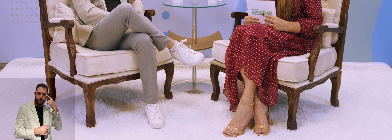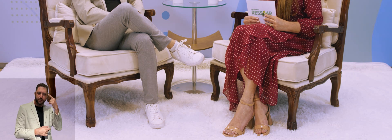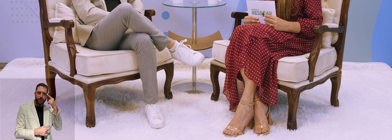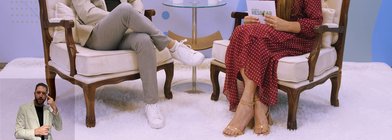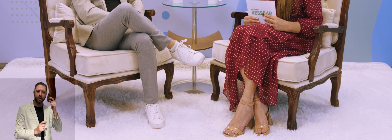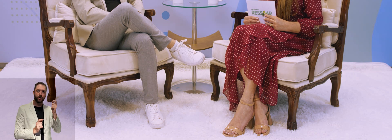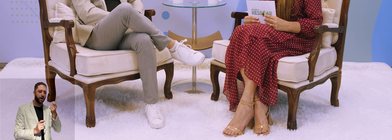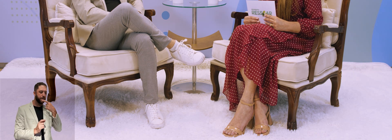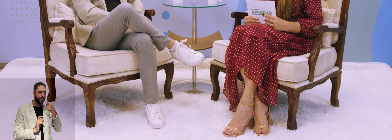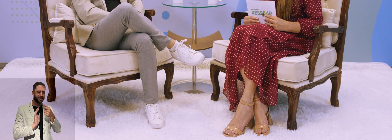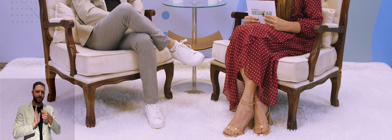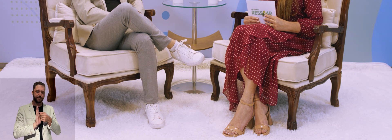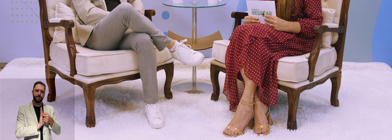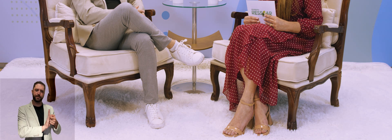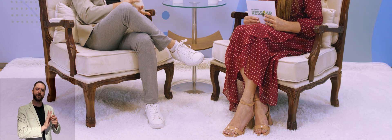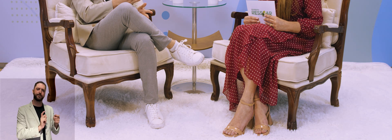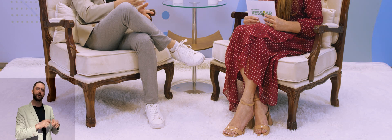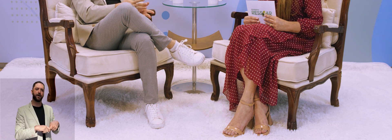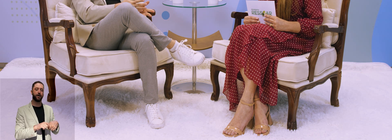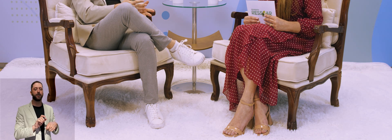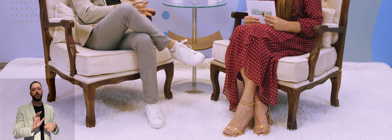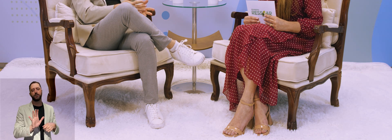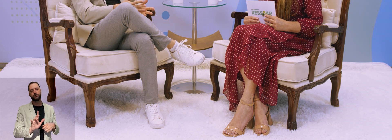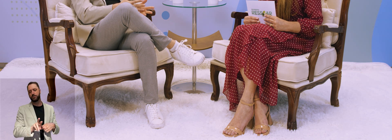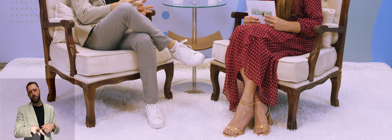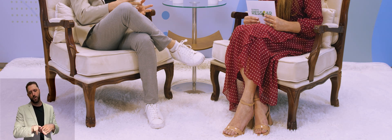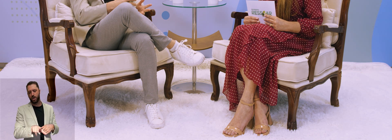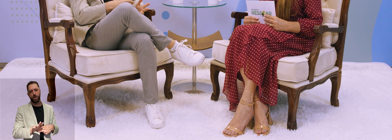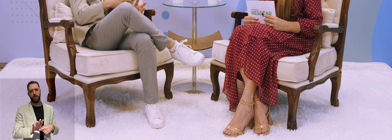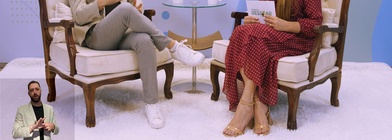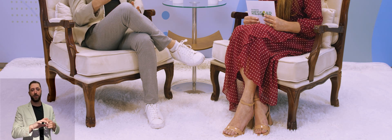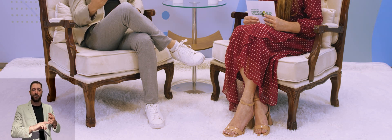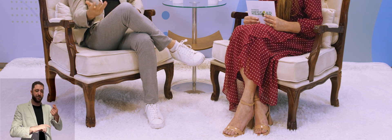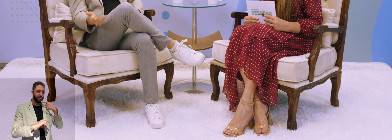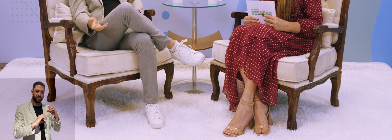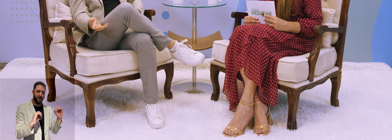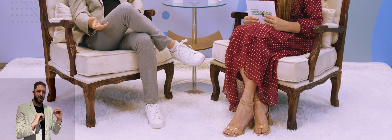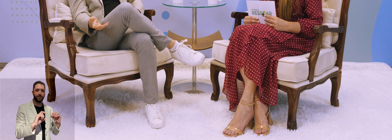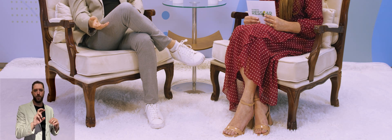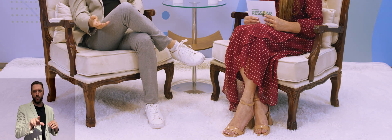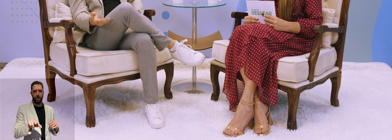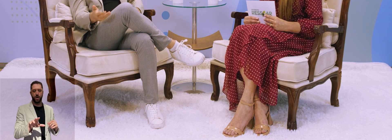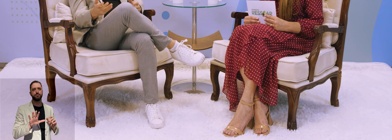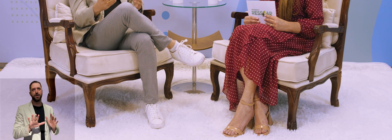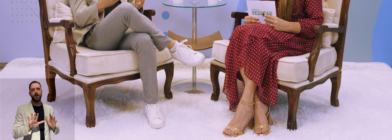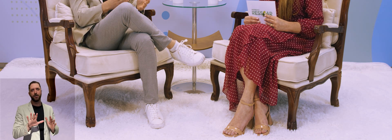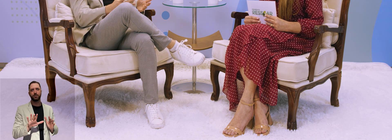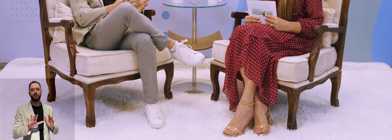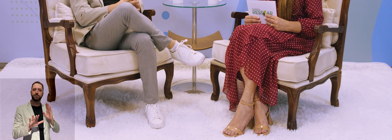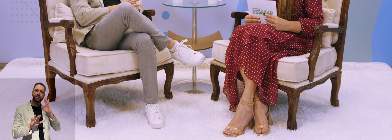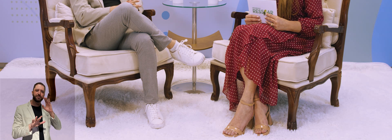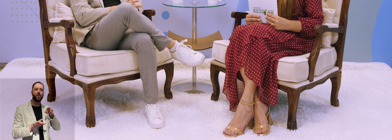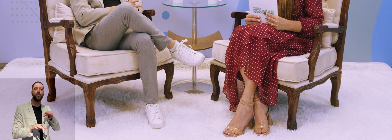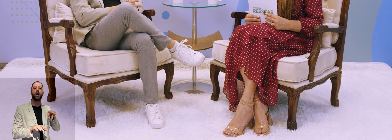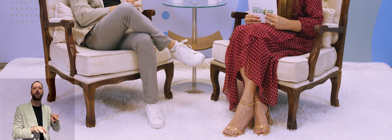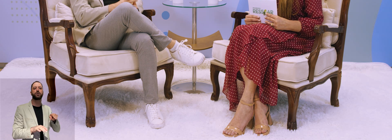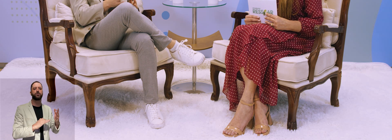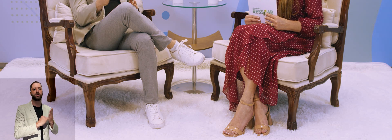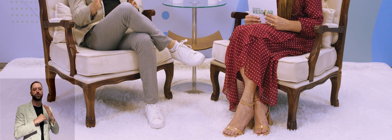possível desenvolver saúde mental sem remédios. Não que a saúde mental sem remédios exclua os remédios, mas compreende